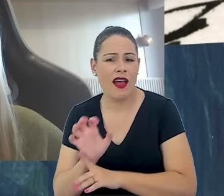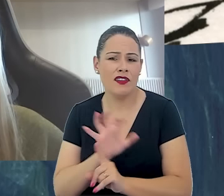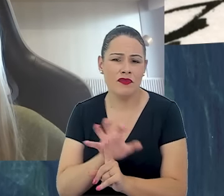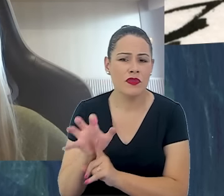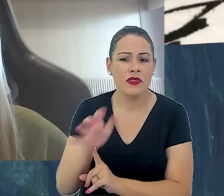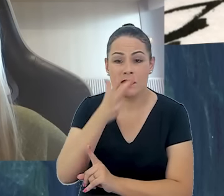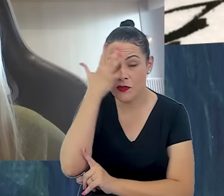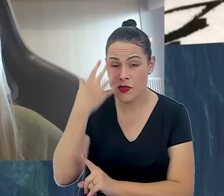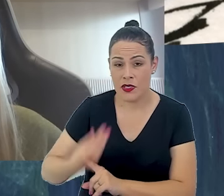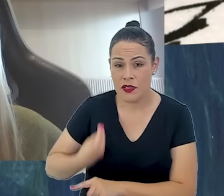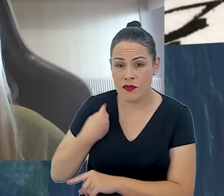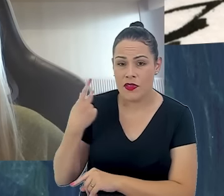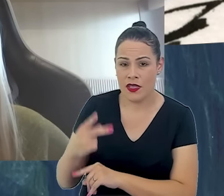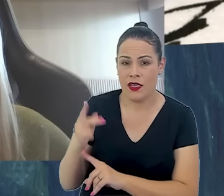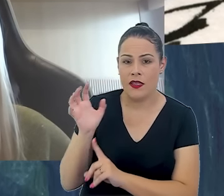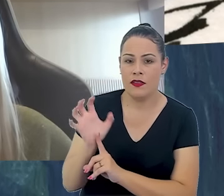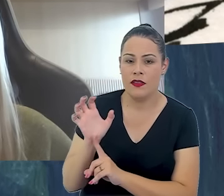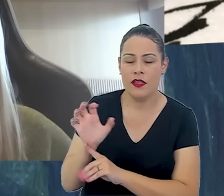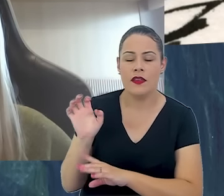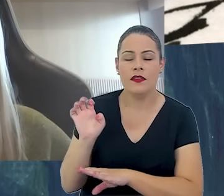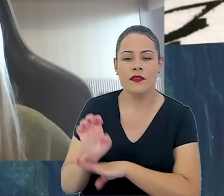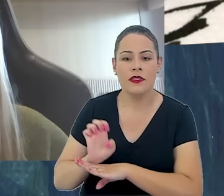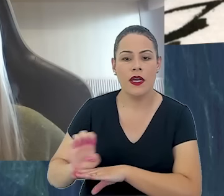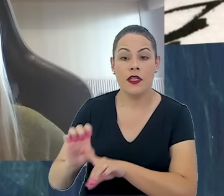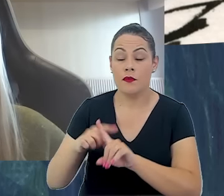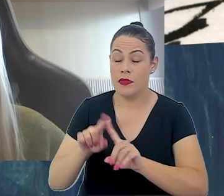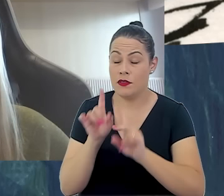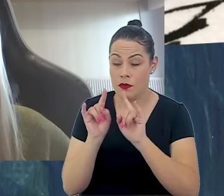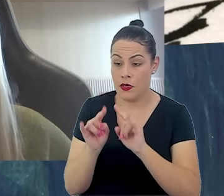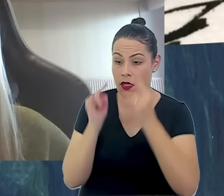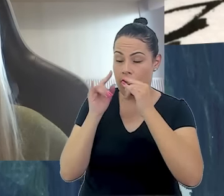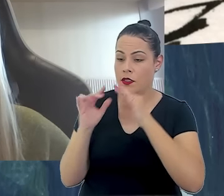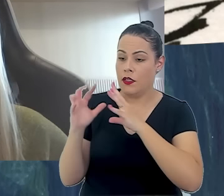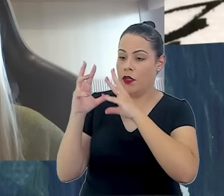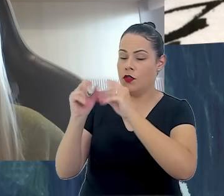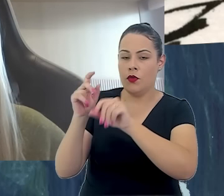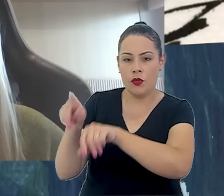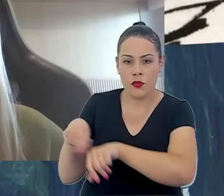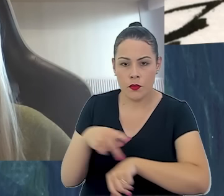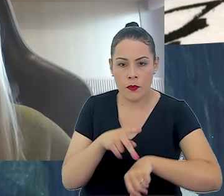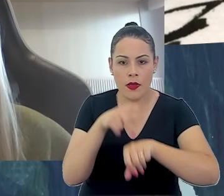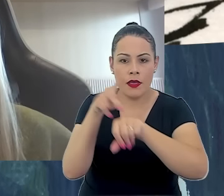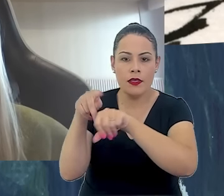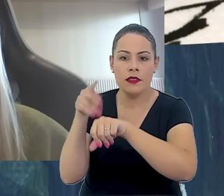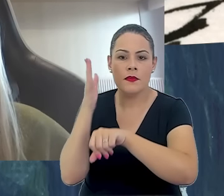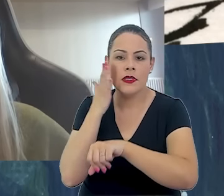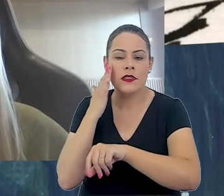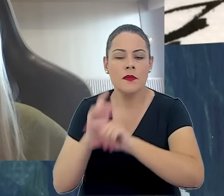pessoas que vivem no Estado, mas que afeta todo o país, né? Pelo alerta que ela traz e